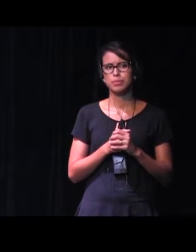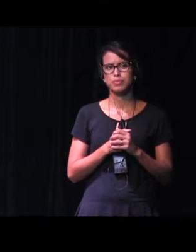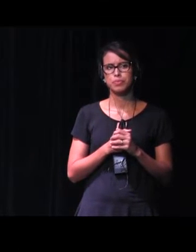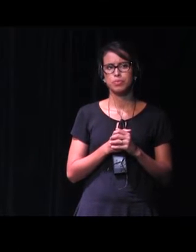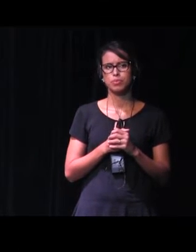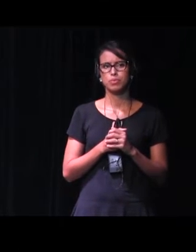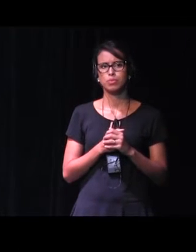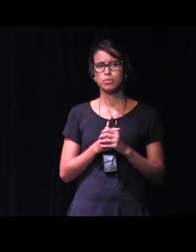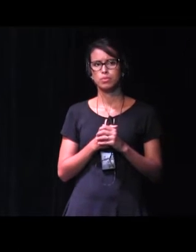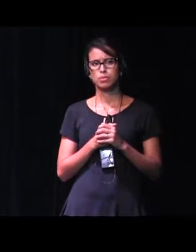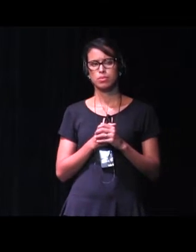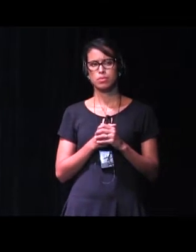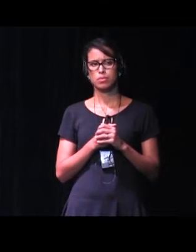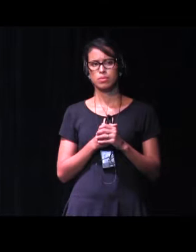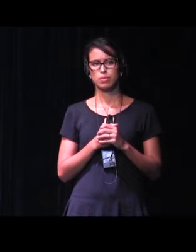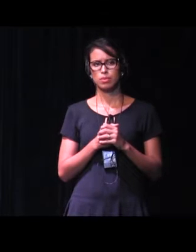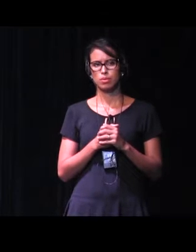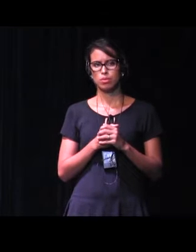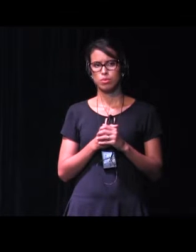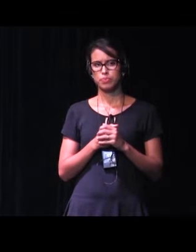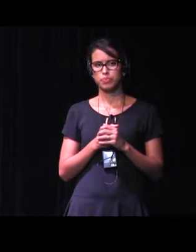planejamento. Medellín,